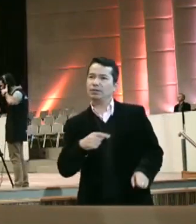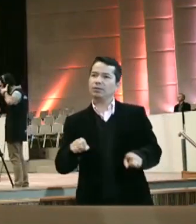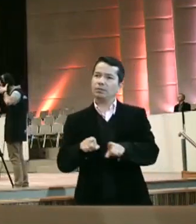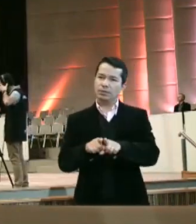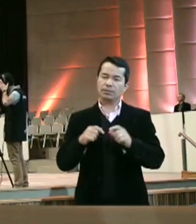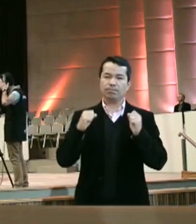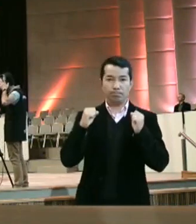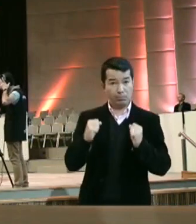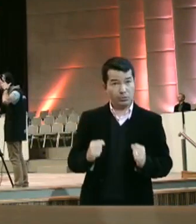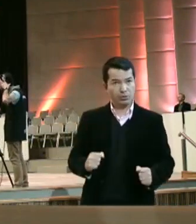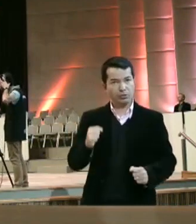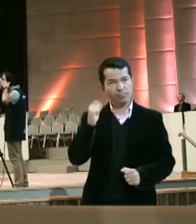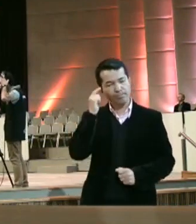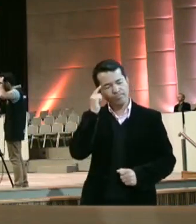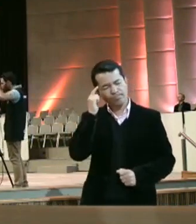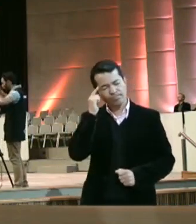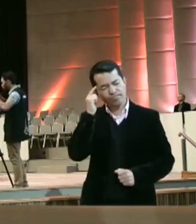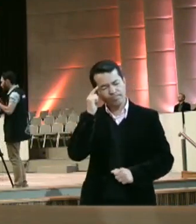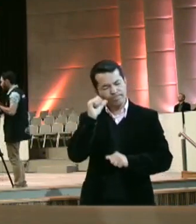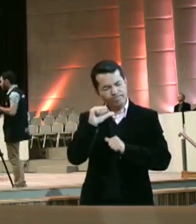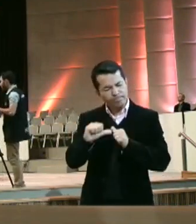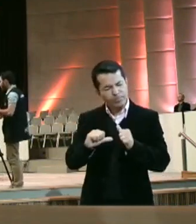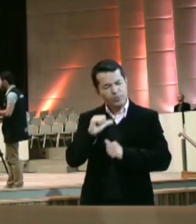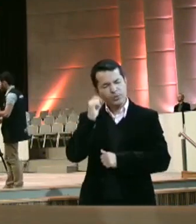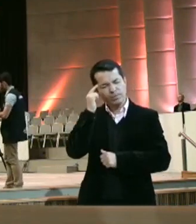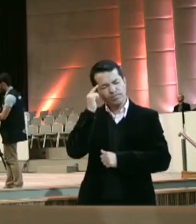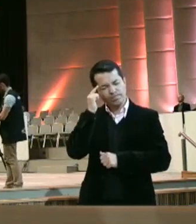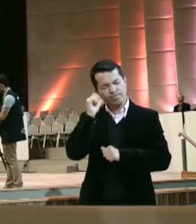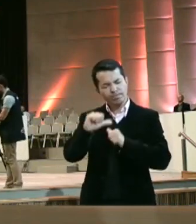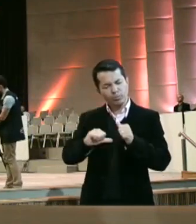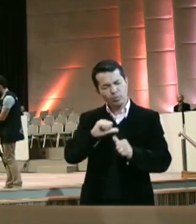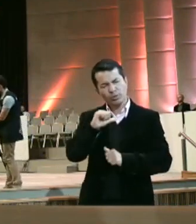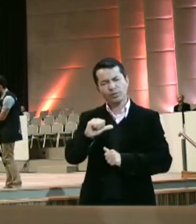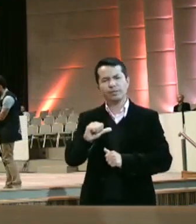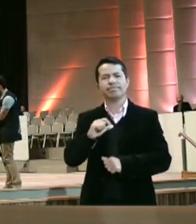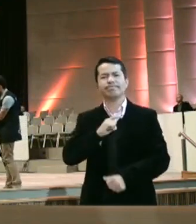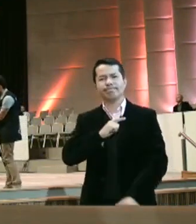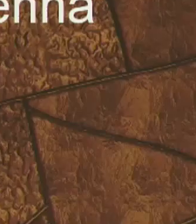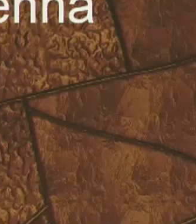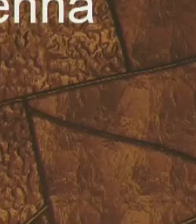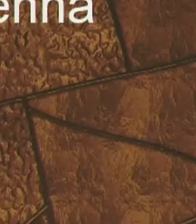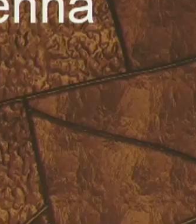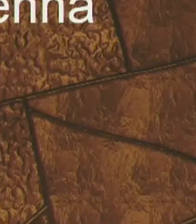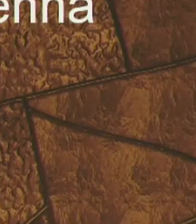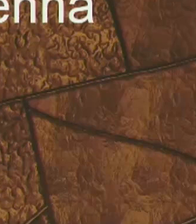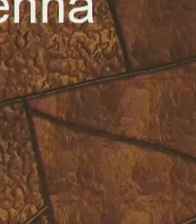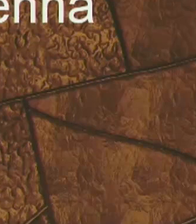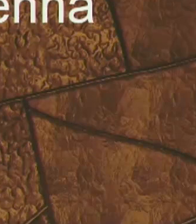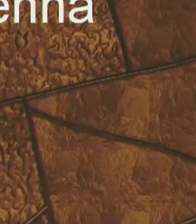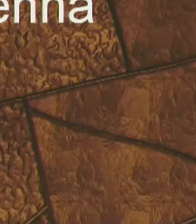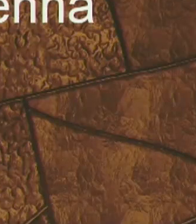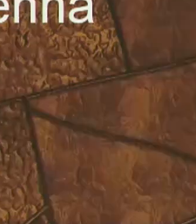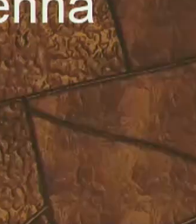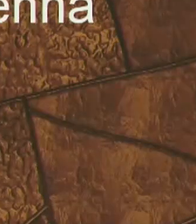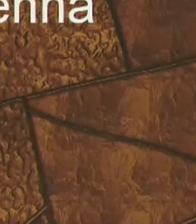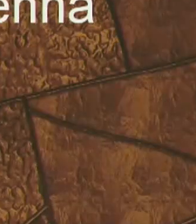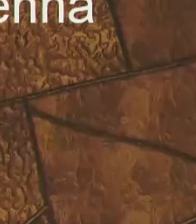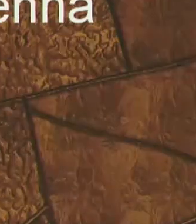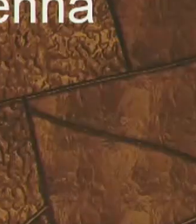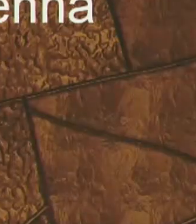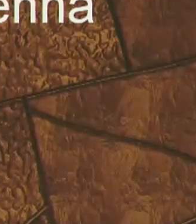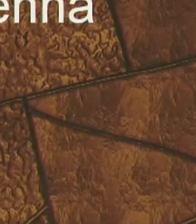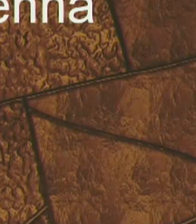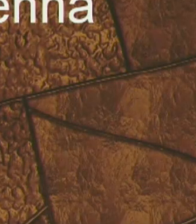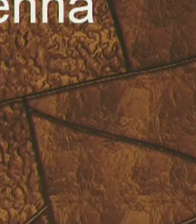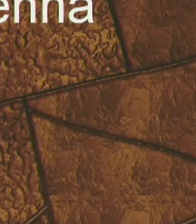Senhor trabalhando com esses valores, com essas coisas. A palavra do Senhor nos diz assim: depois disso, Jesus saiu e